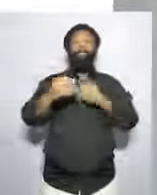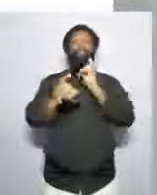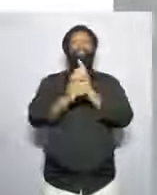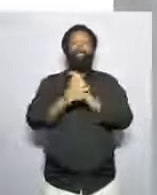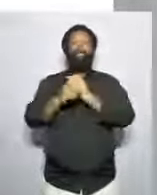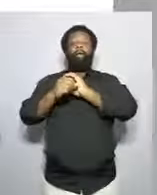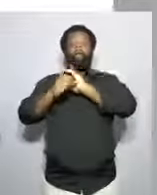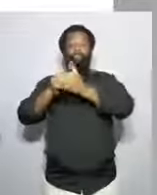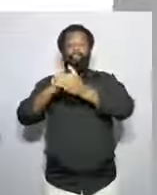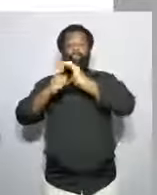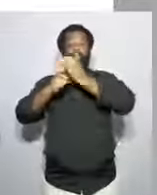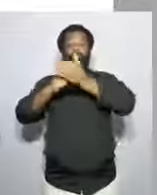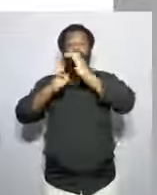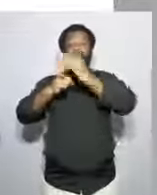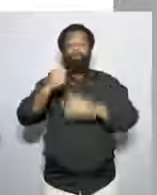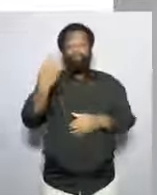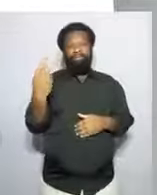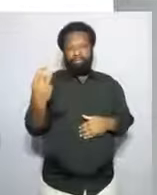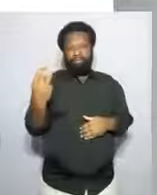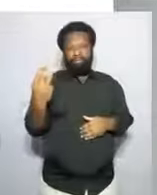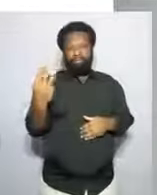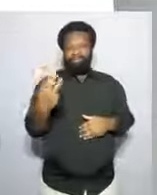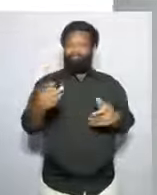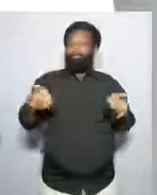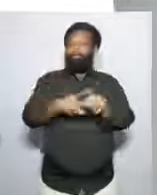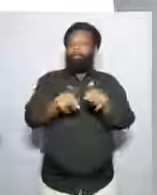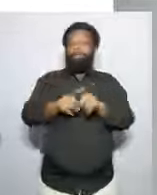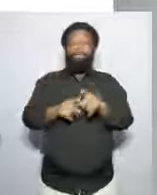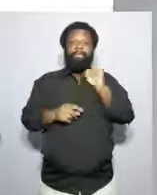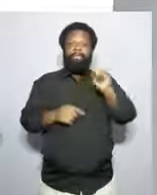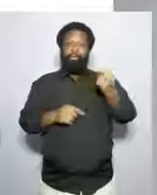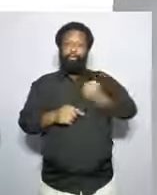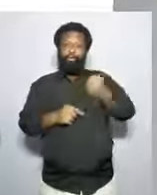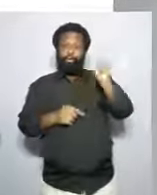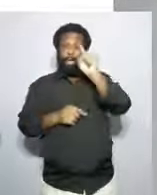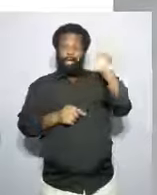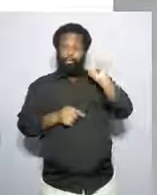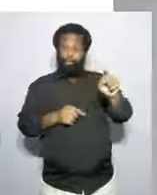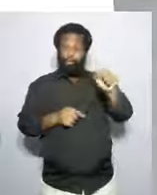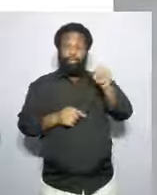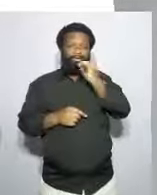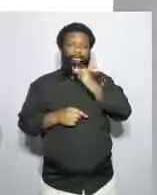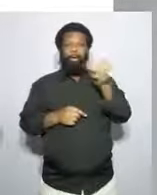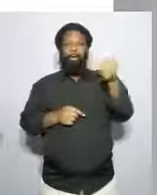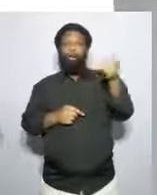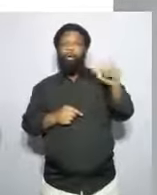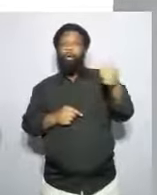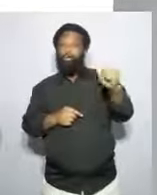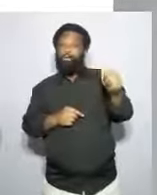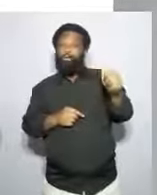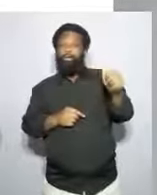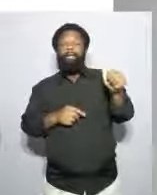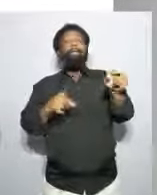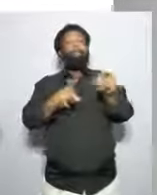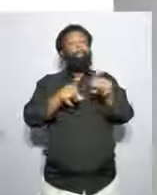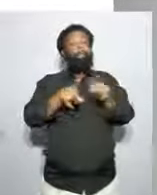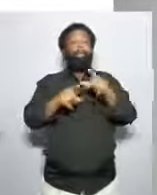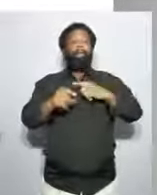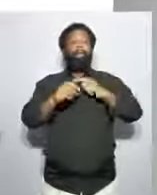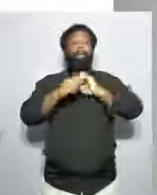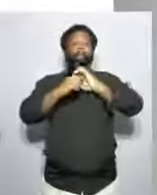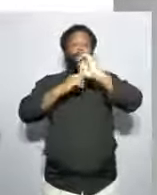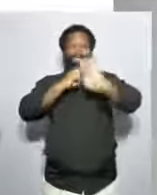encontrar três camadas. Bom, pessoal, se o número atômico dele é 11, ele também tem